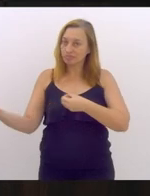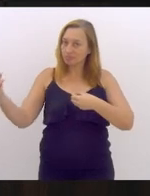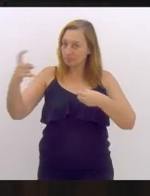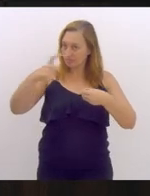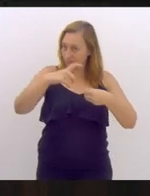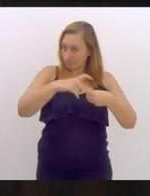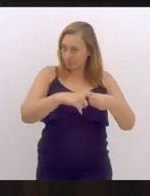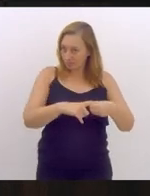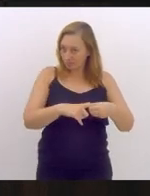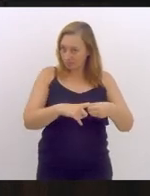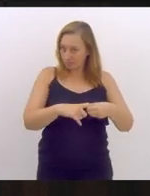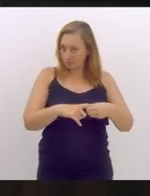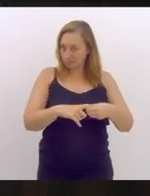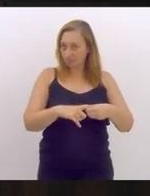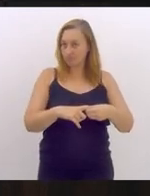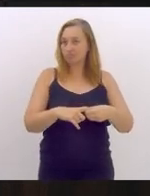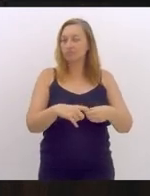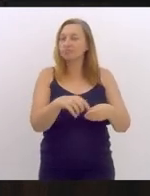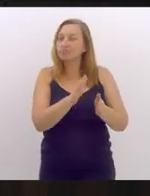haverá